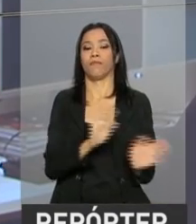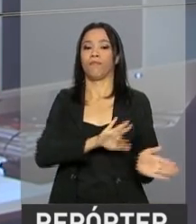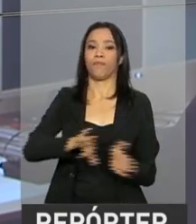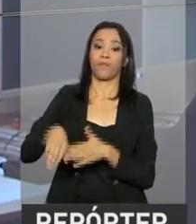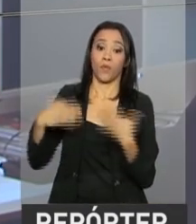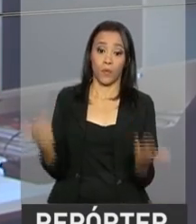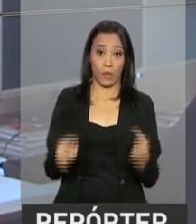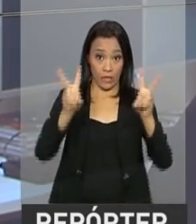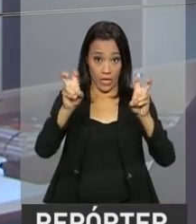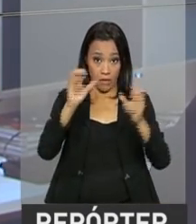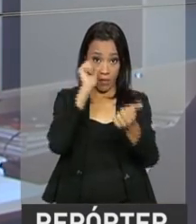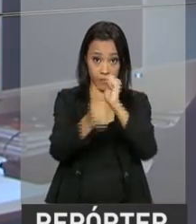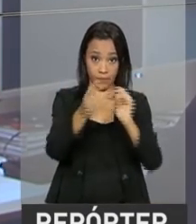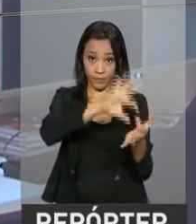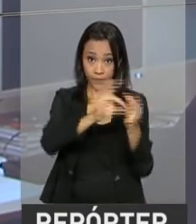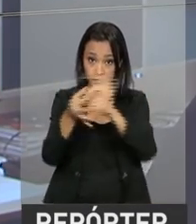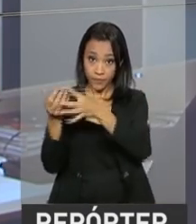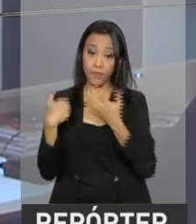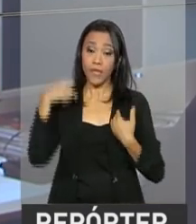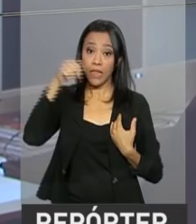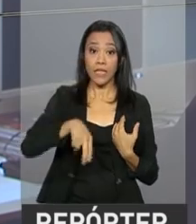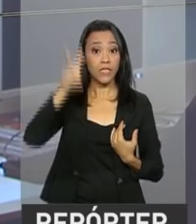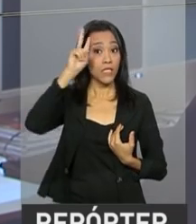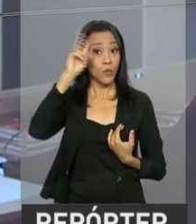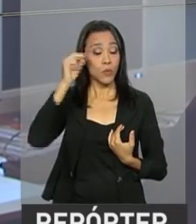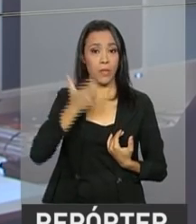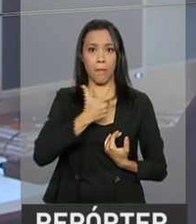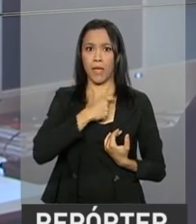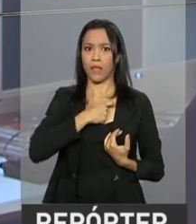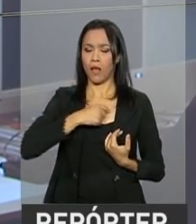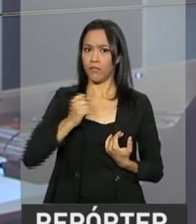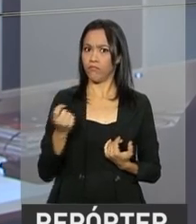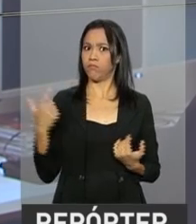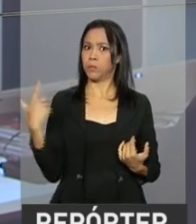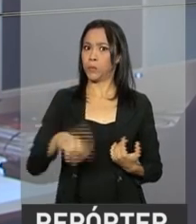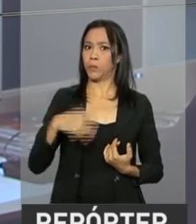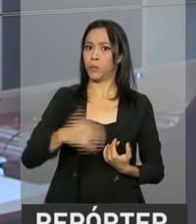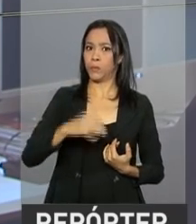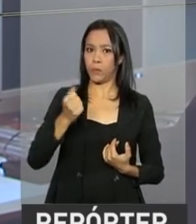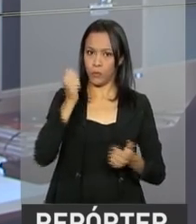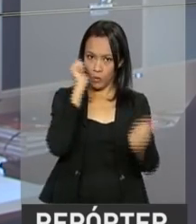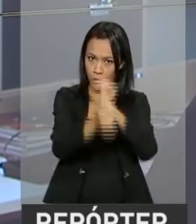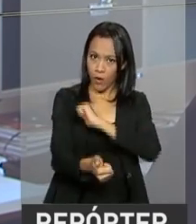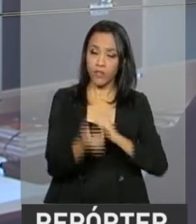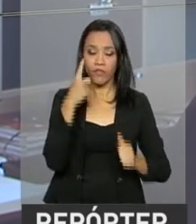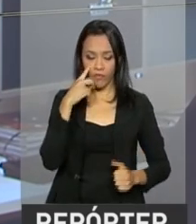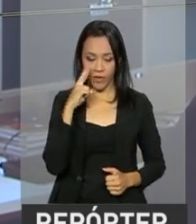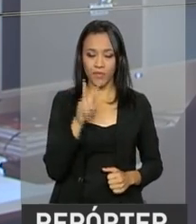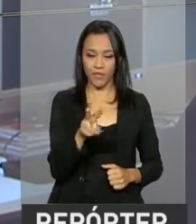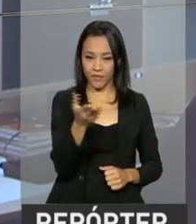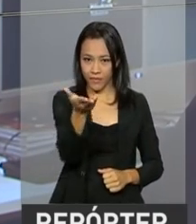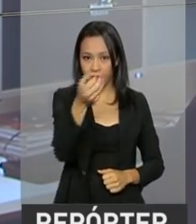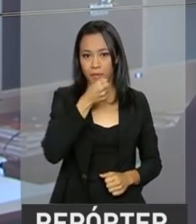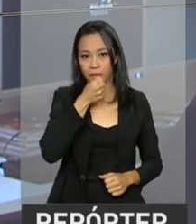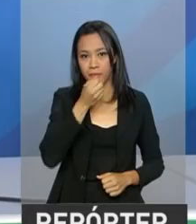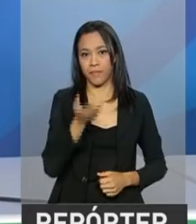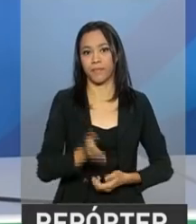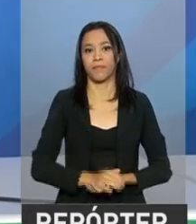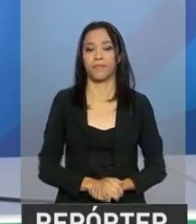é Paralimpíada. Nesta segunda-feira, tivemos uma medalha inédita para o Brasil nos Jogos. Vamos ver na reportagem de Thaisa